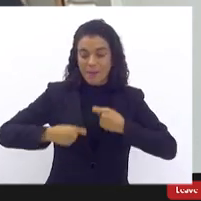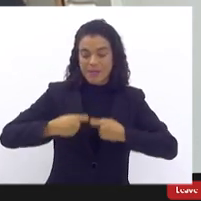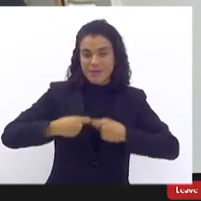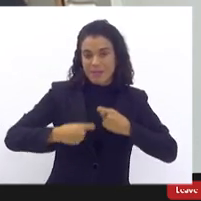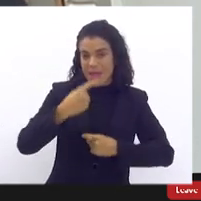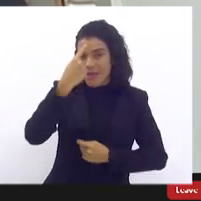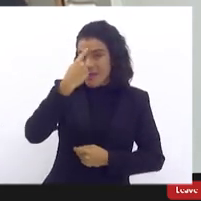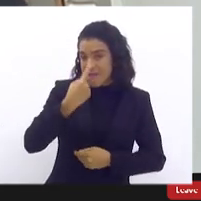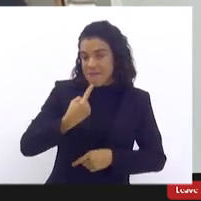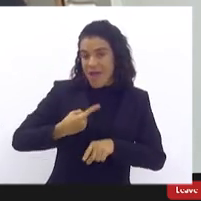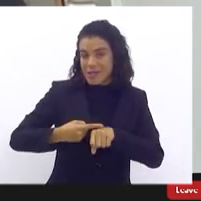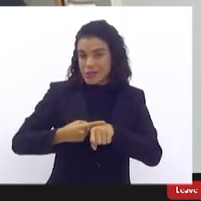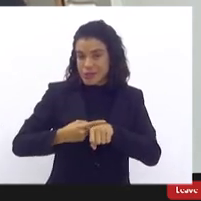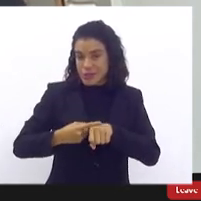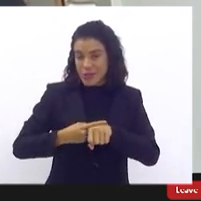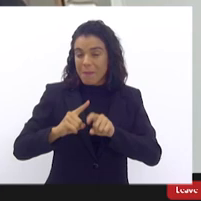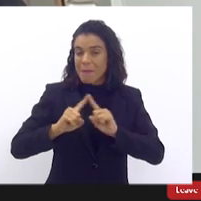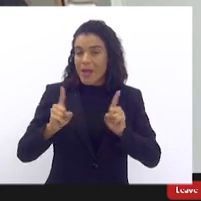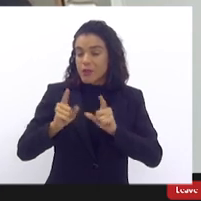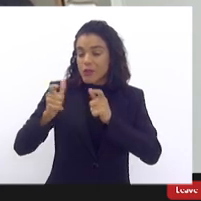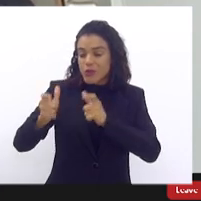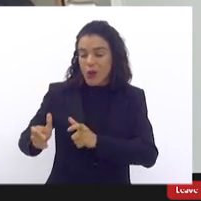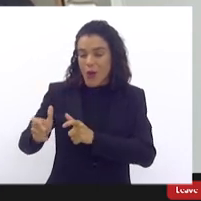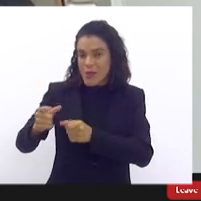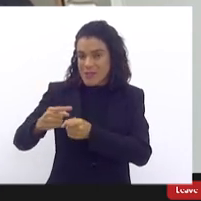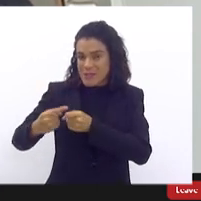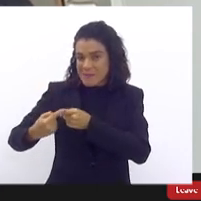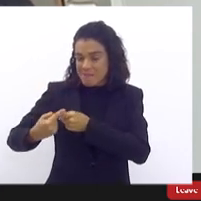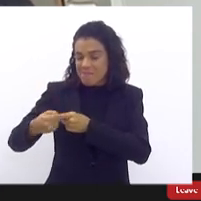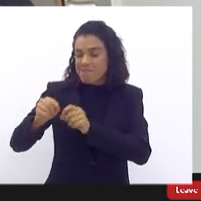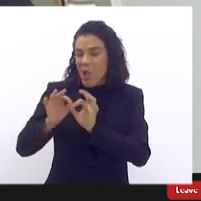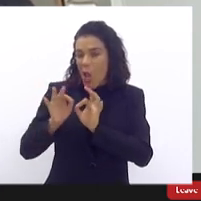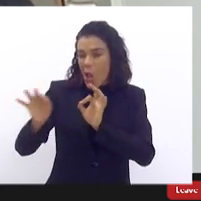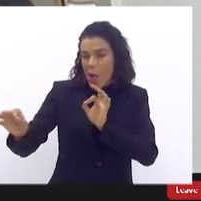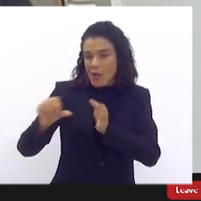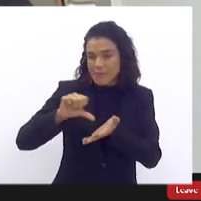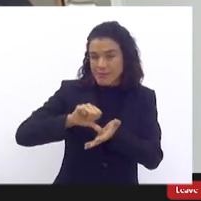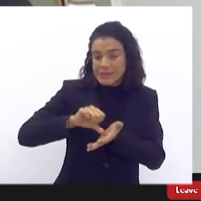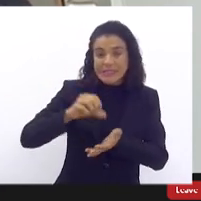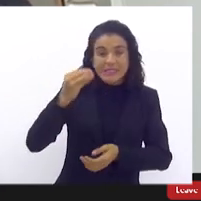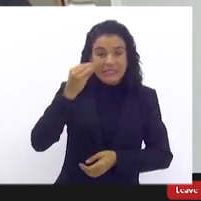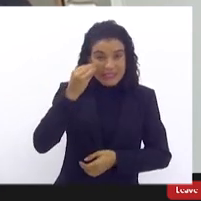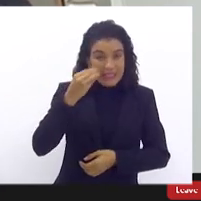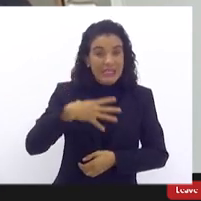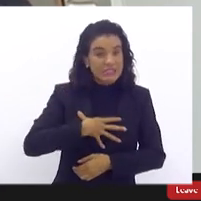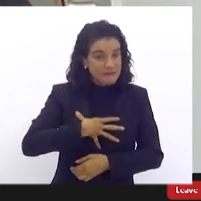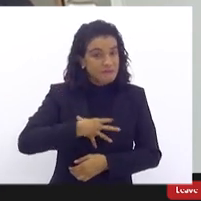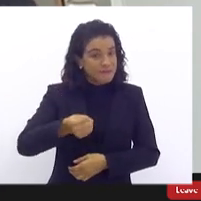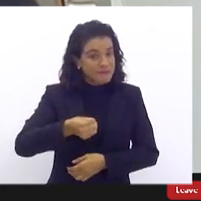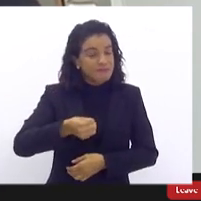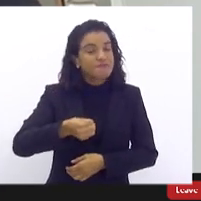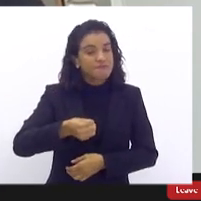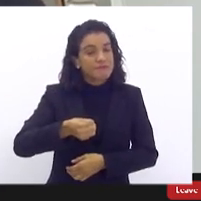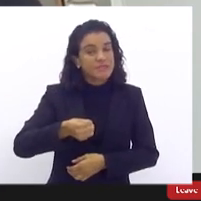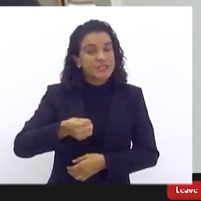que aconteceu foi que em dois bairros periféricos teve tentativas de suicídio e isso levantou